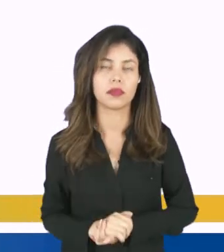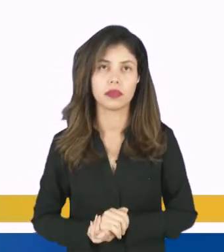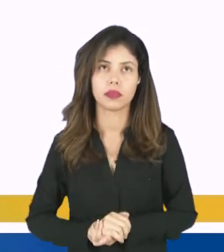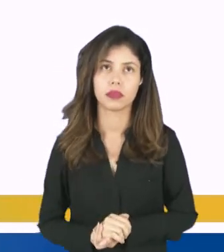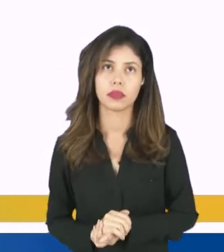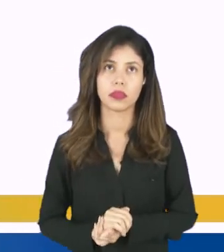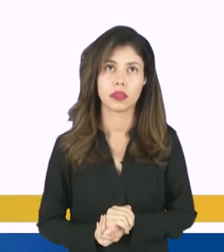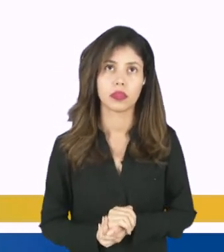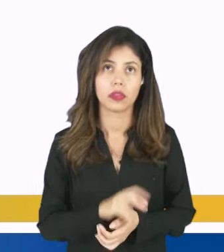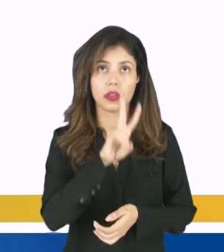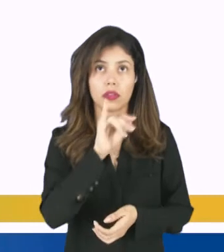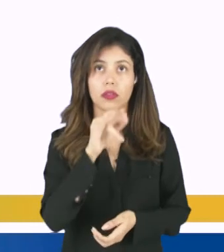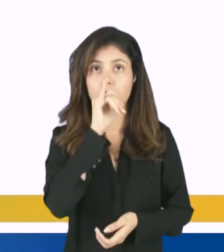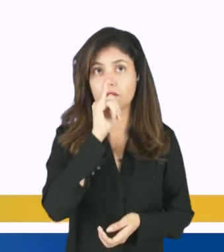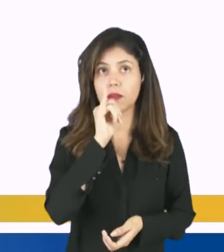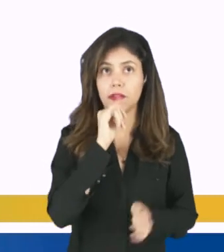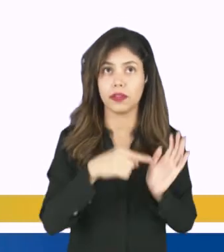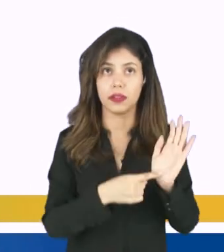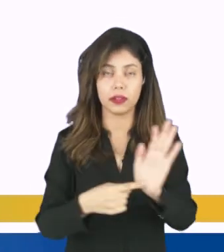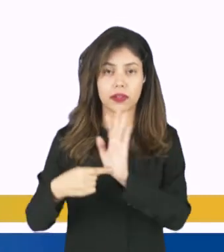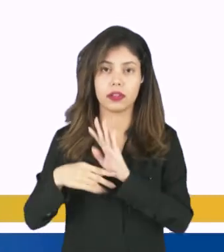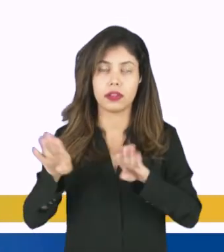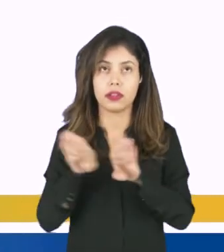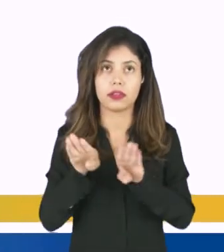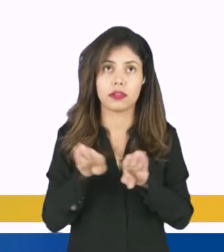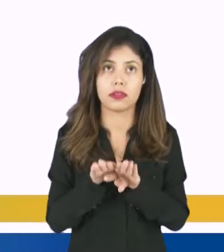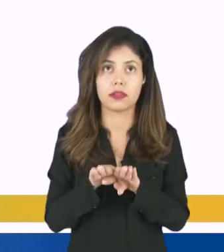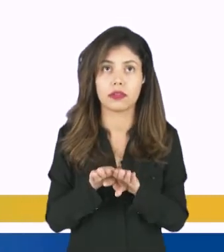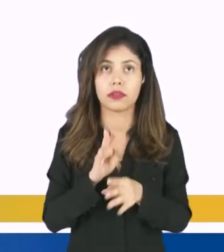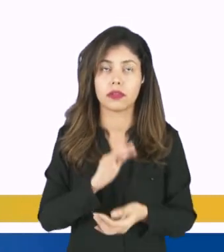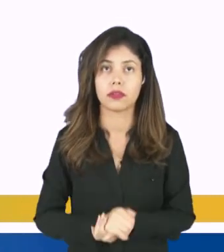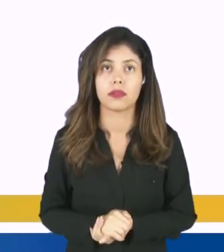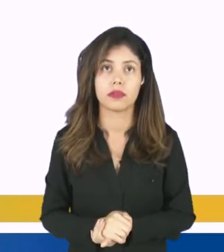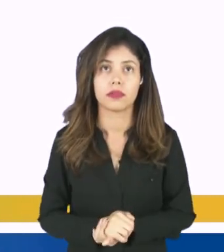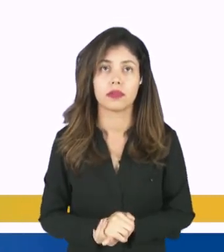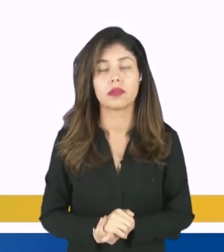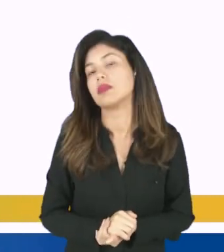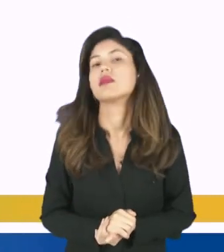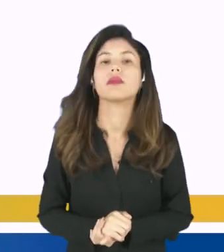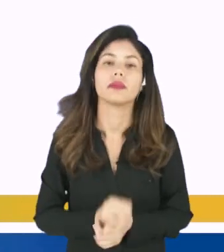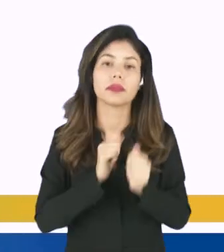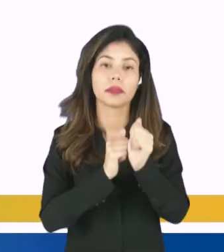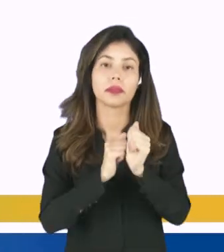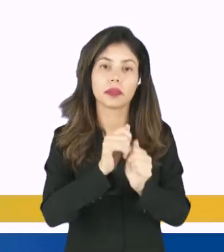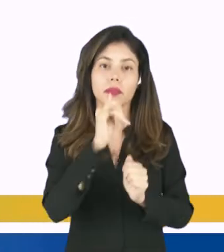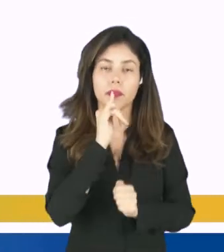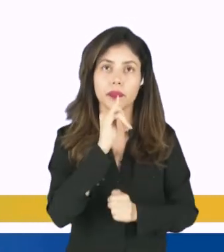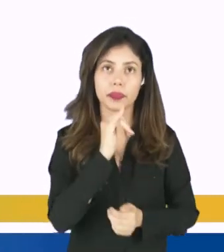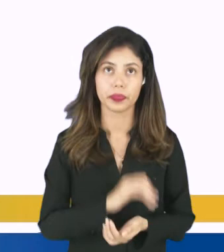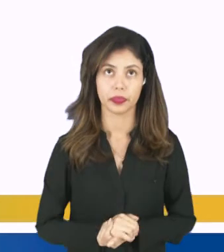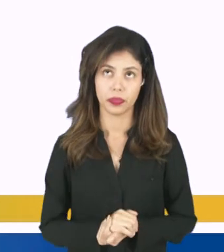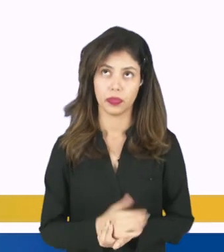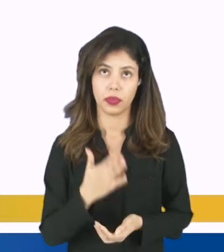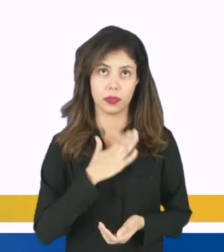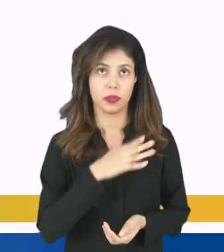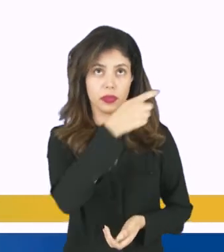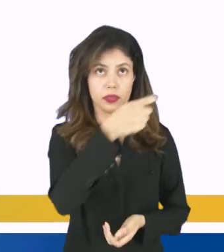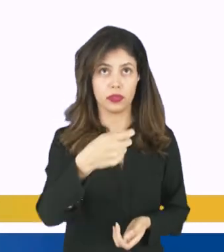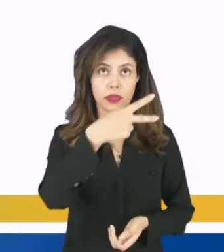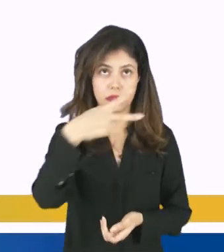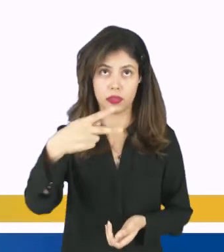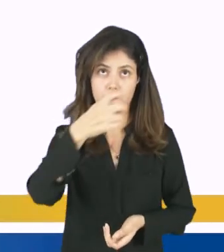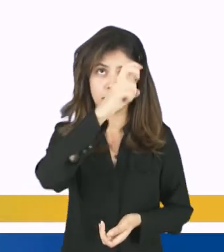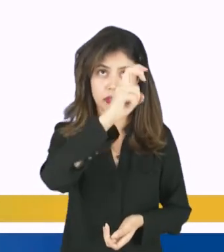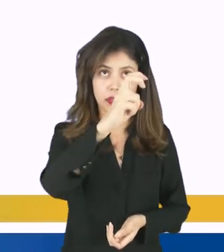1 elevado à terceira, menos vezes menos 1 ao quadrado, mais vezes menos 1 mais